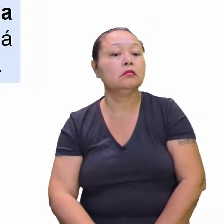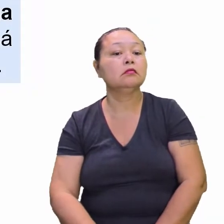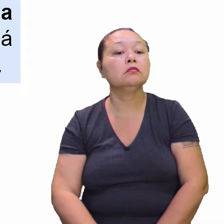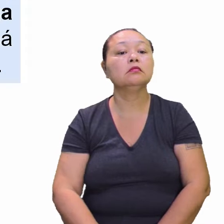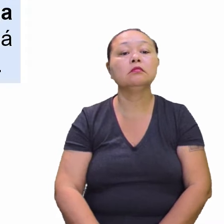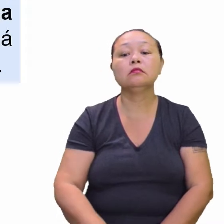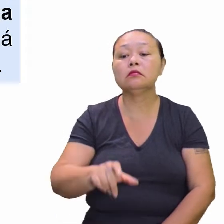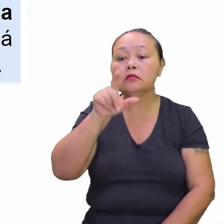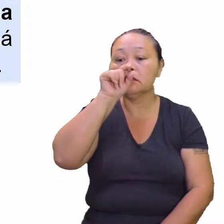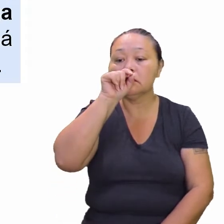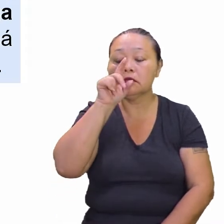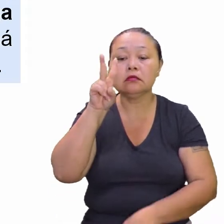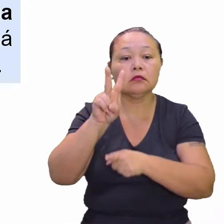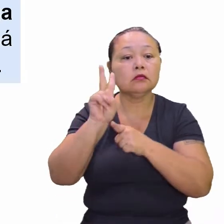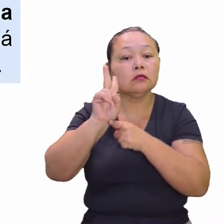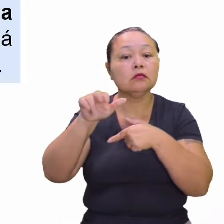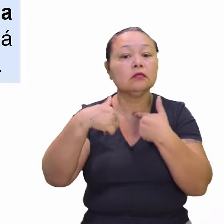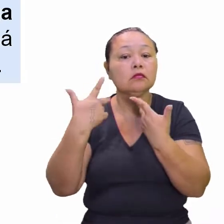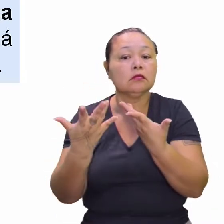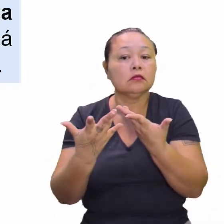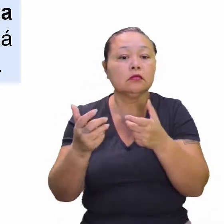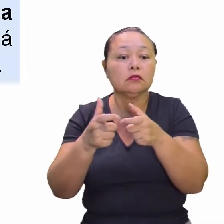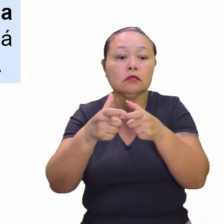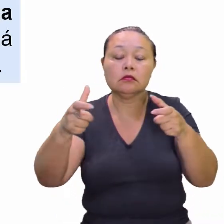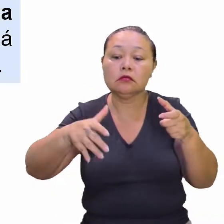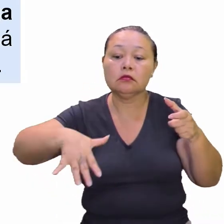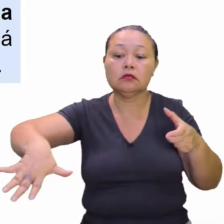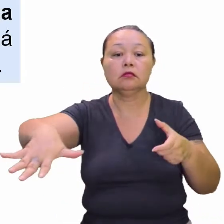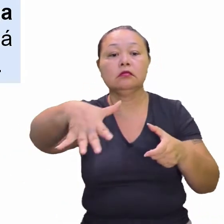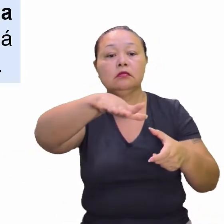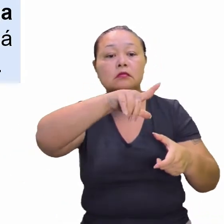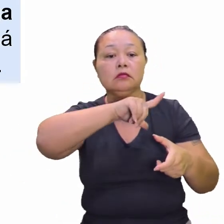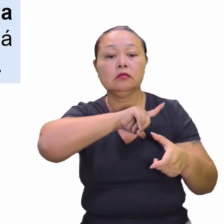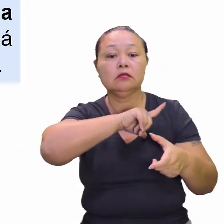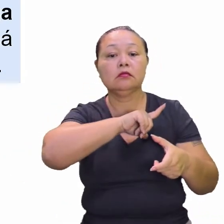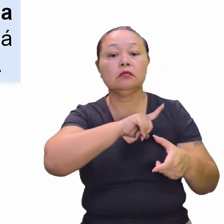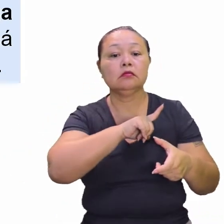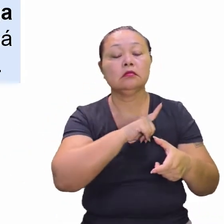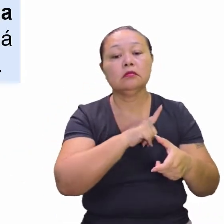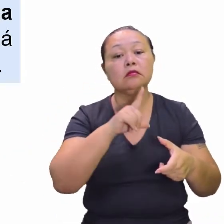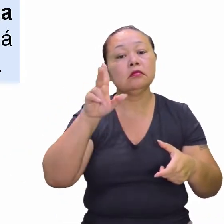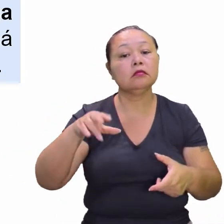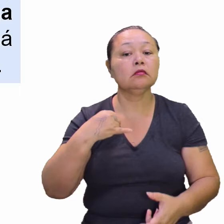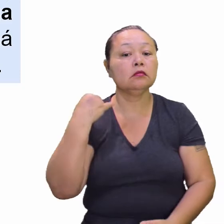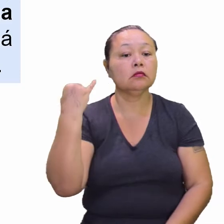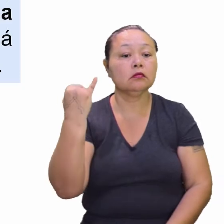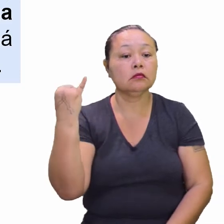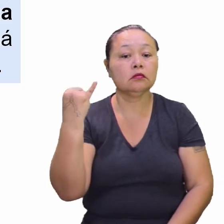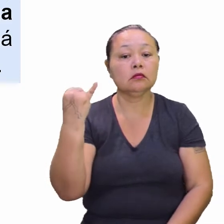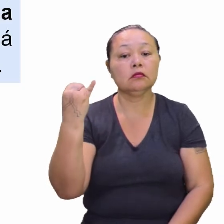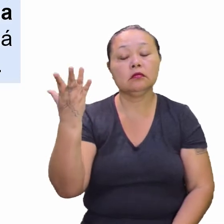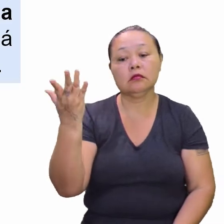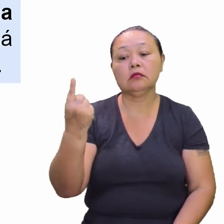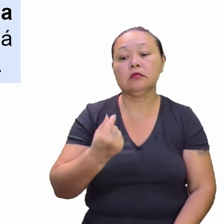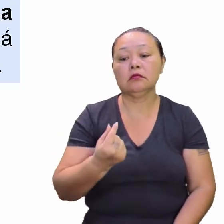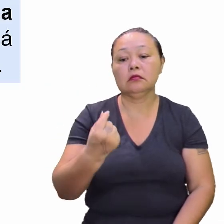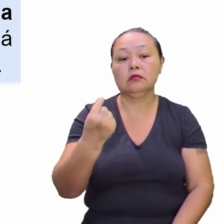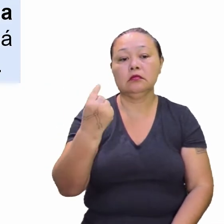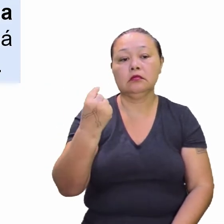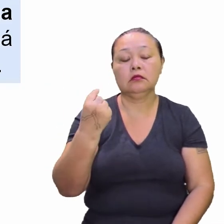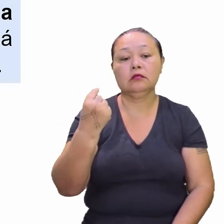A avicultura é praticamente em larga escala, ocupando importante posição na